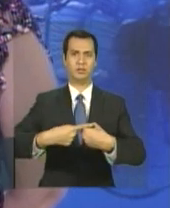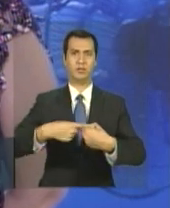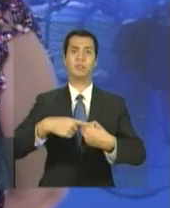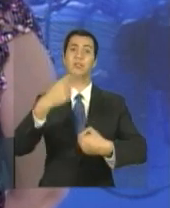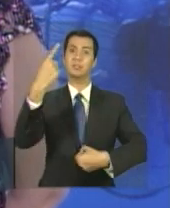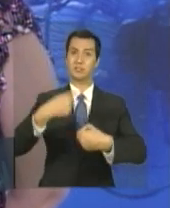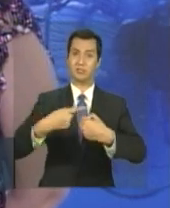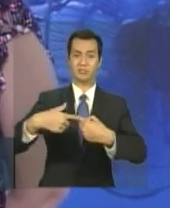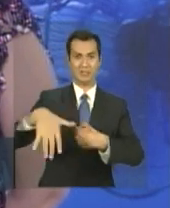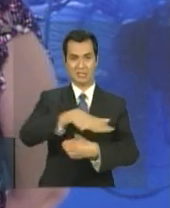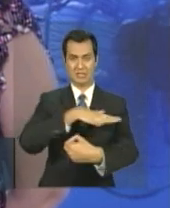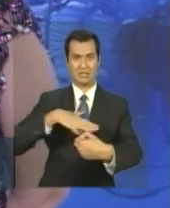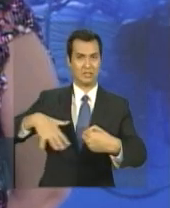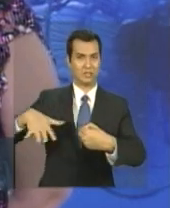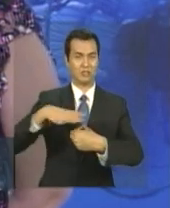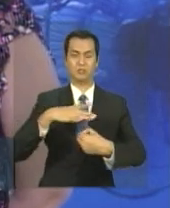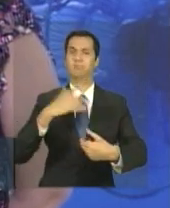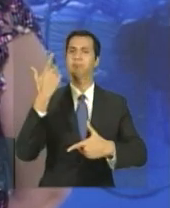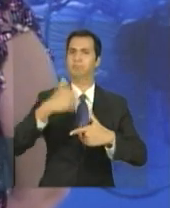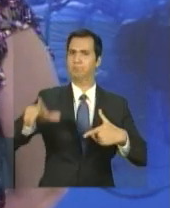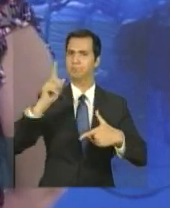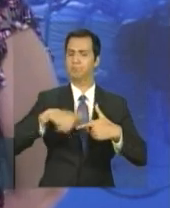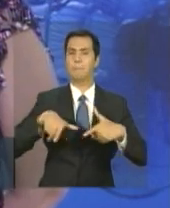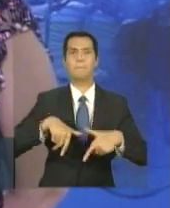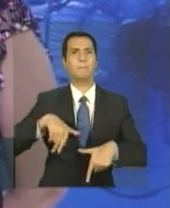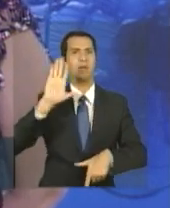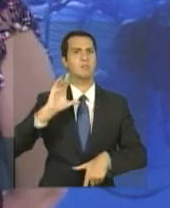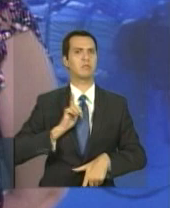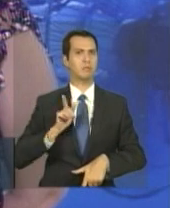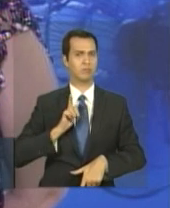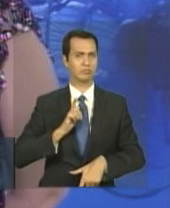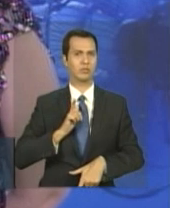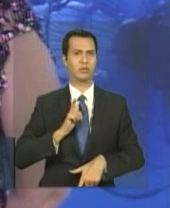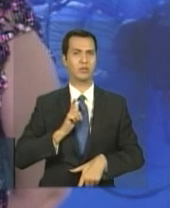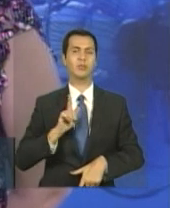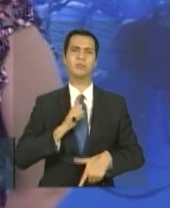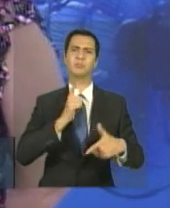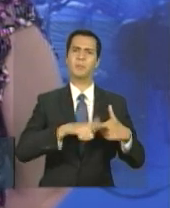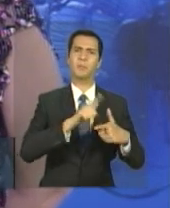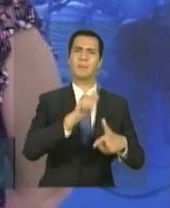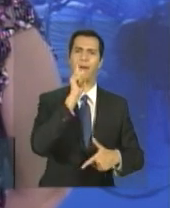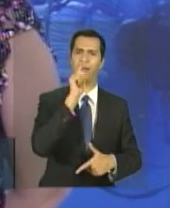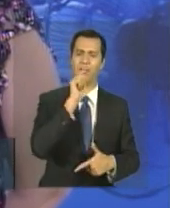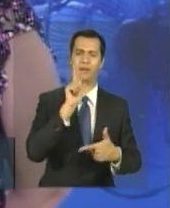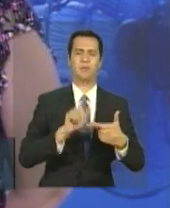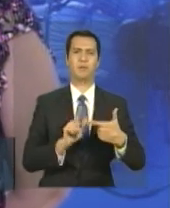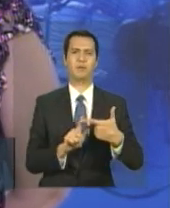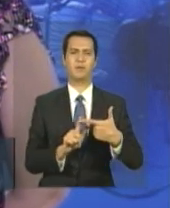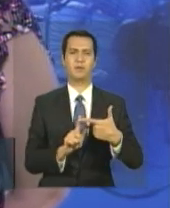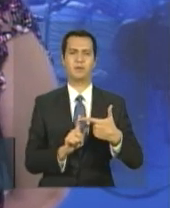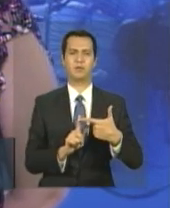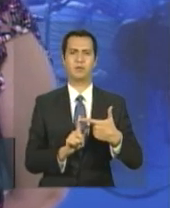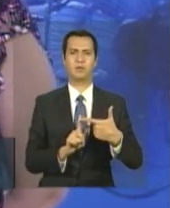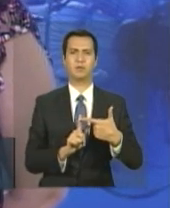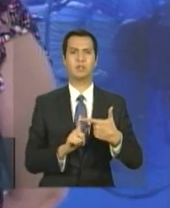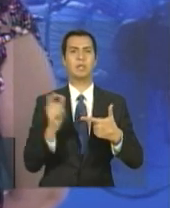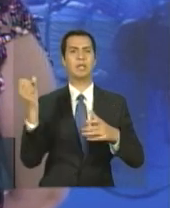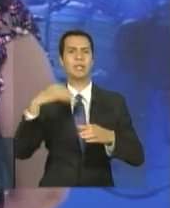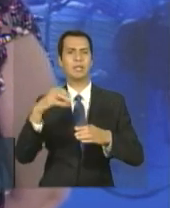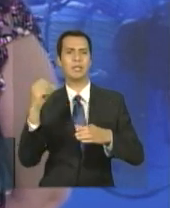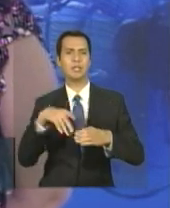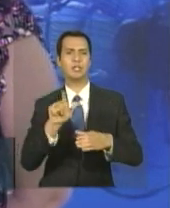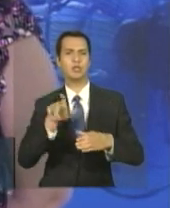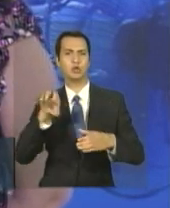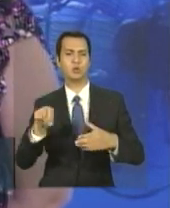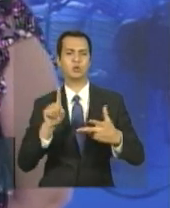são grandes e urgem por solução. O ciclo urbano da água, a gestão e gerenciamento de resíduos e